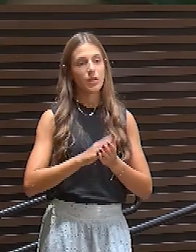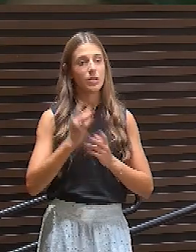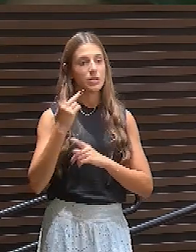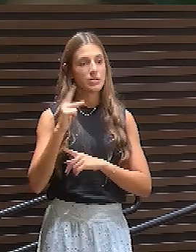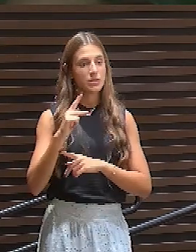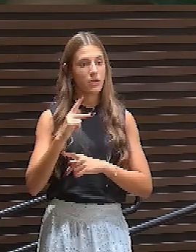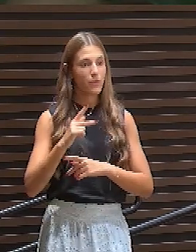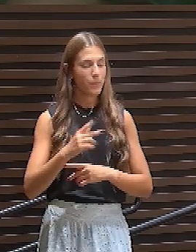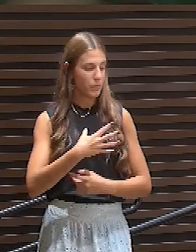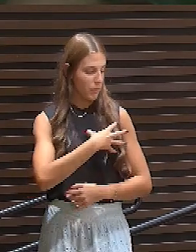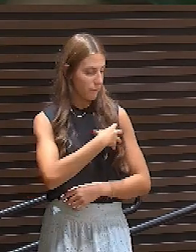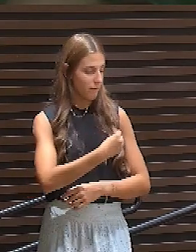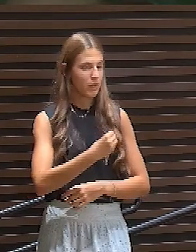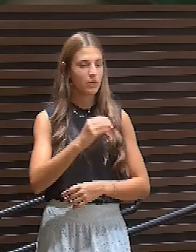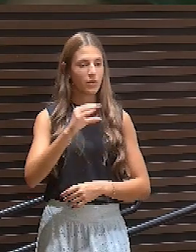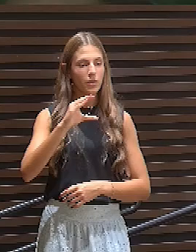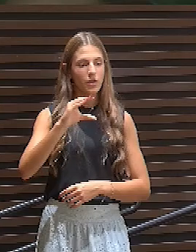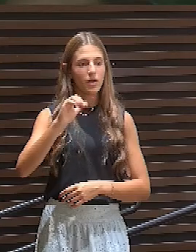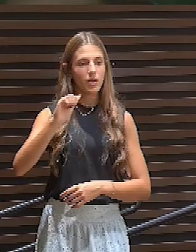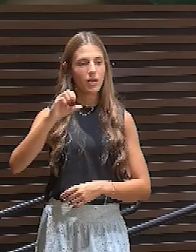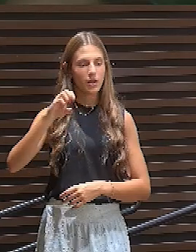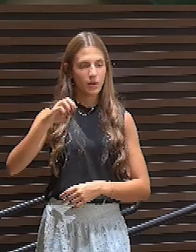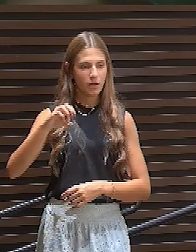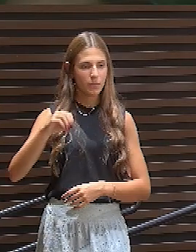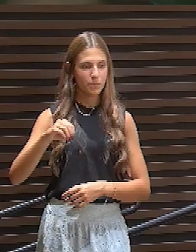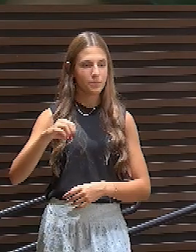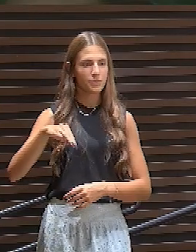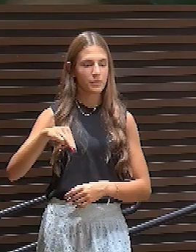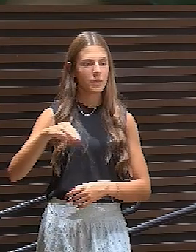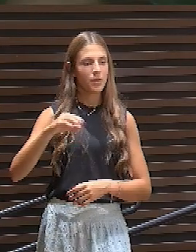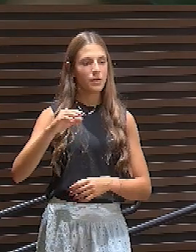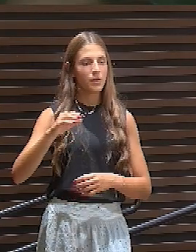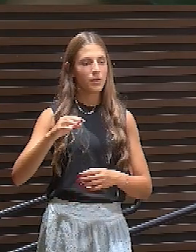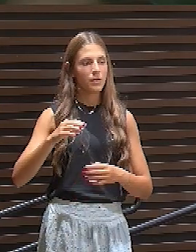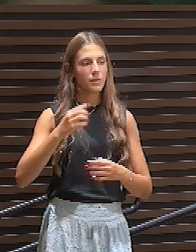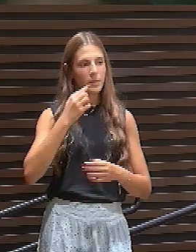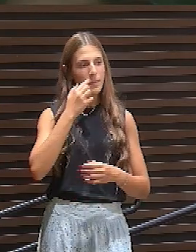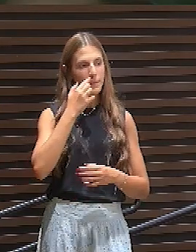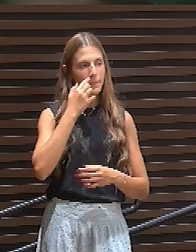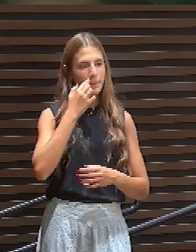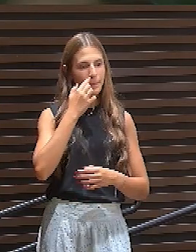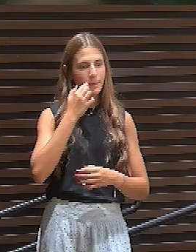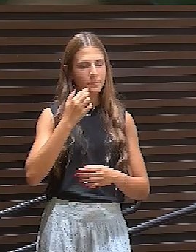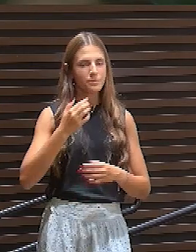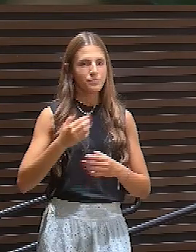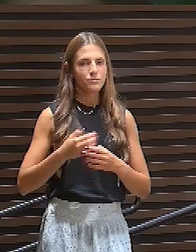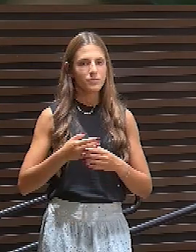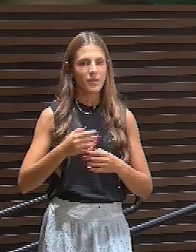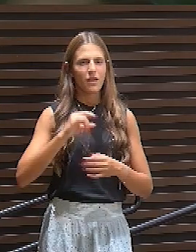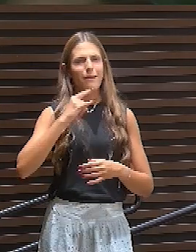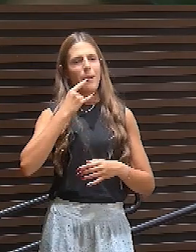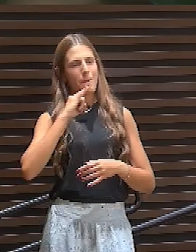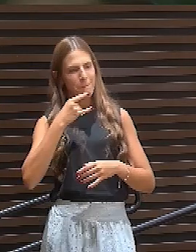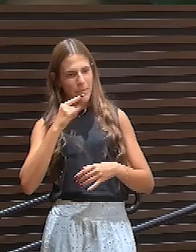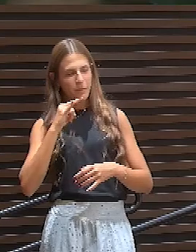Cão abusou dele em razão de uma bebedice.